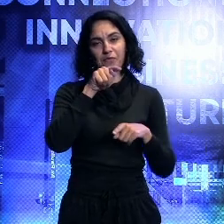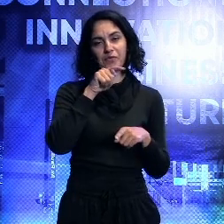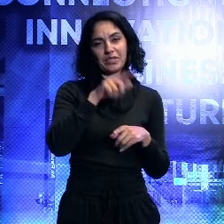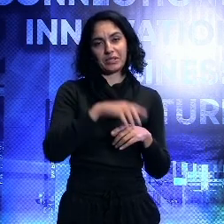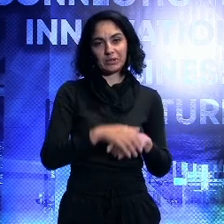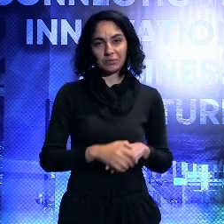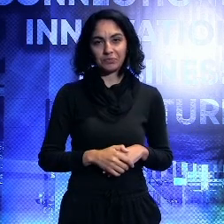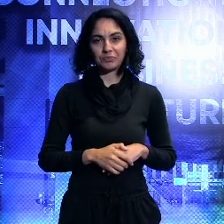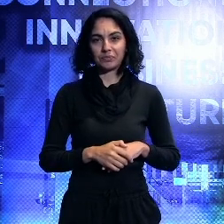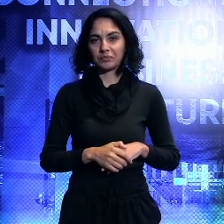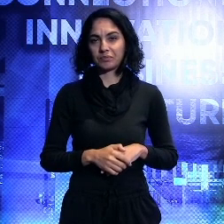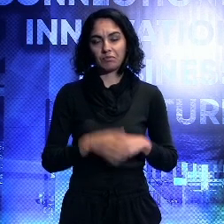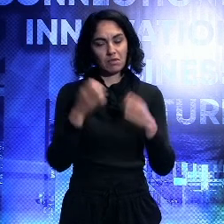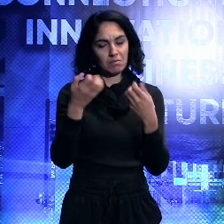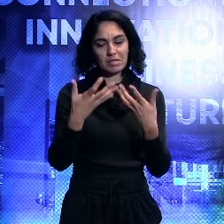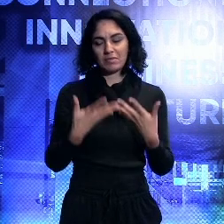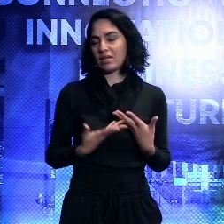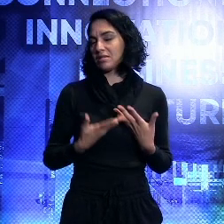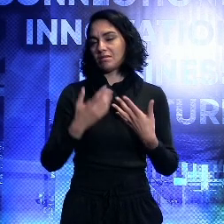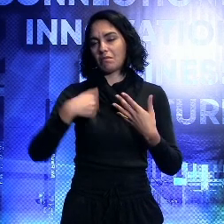uma explicação, né?